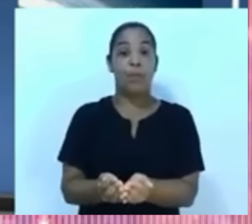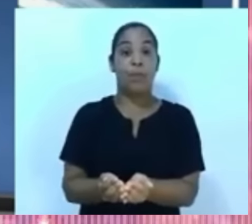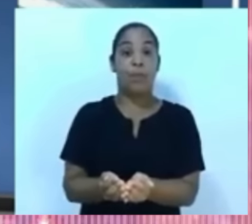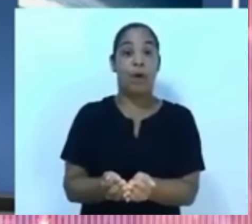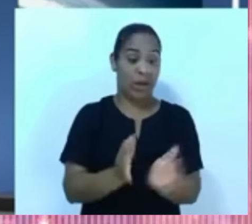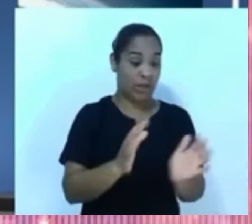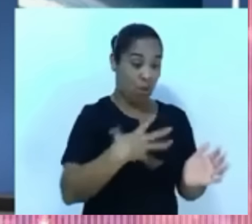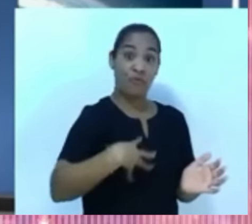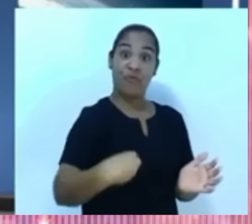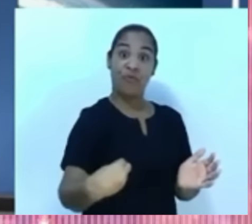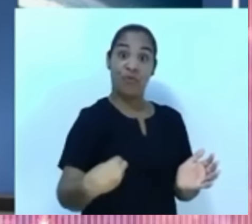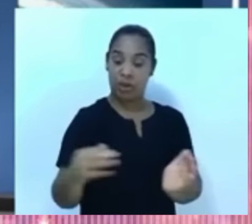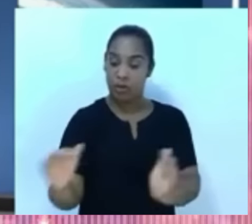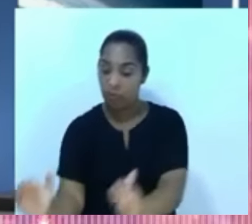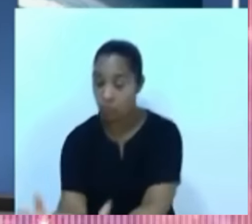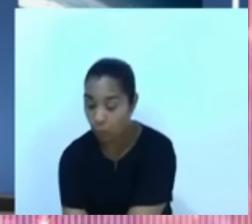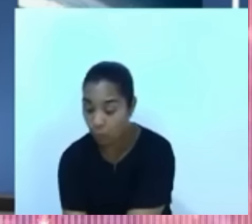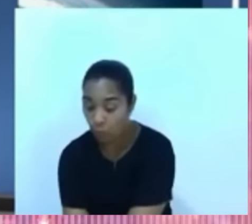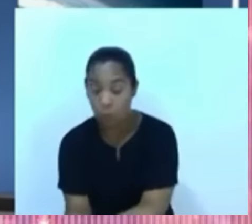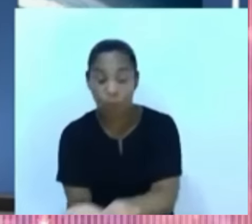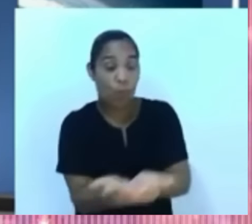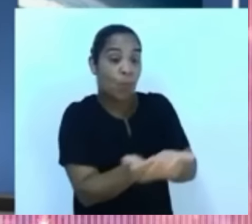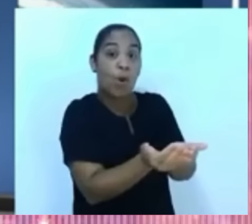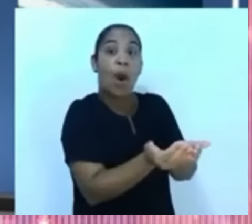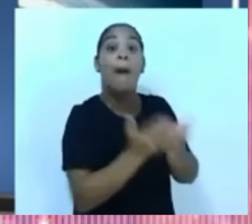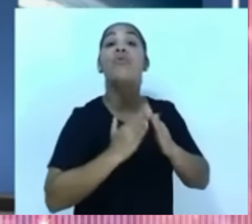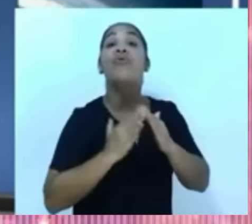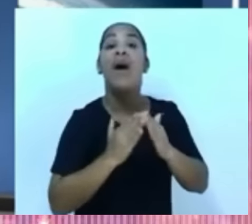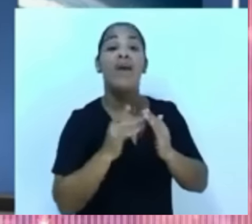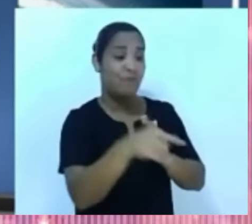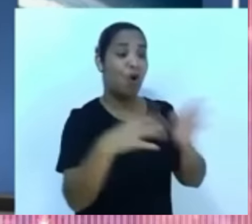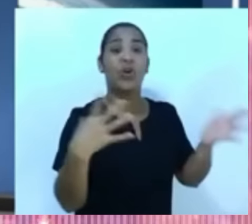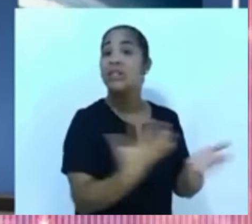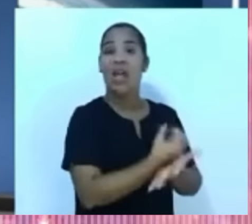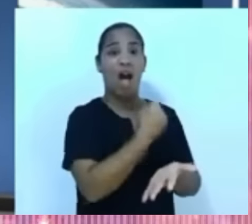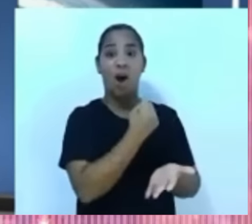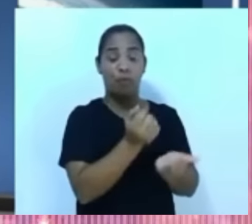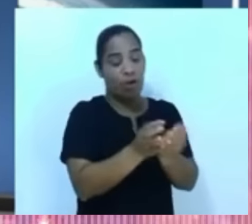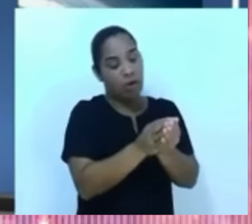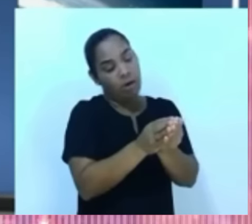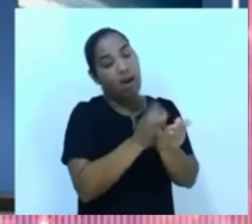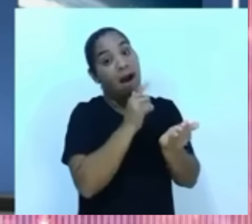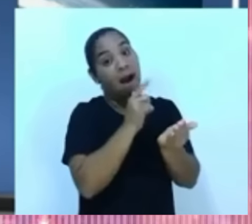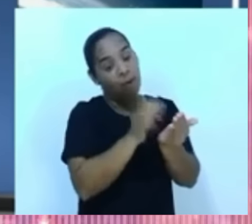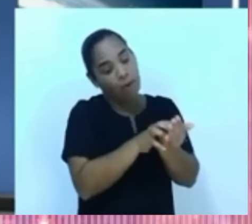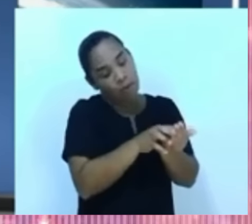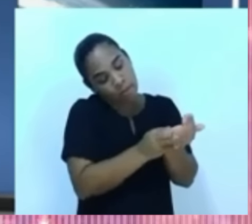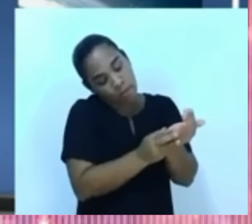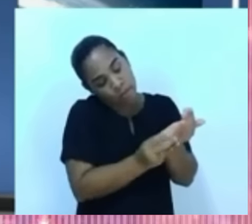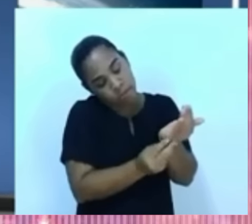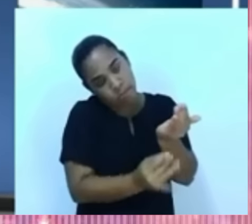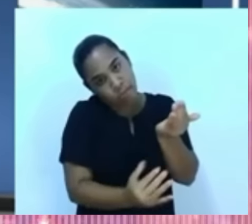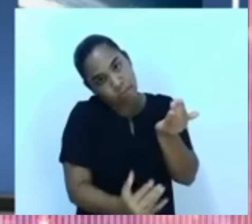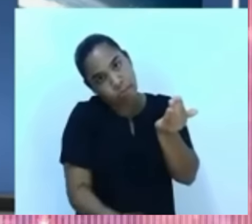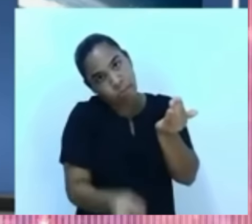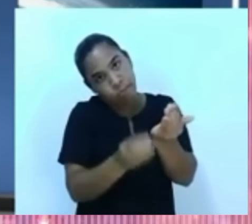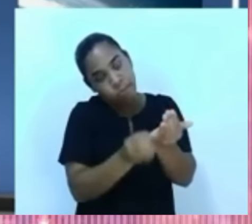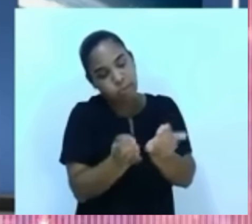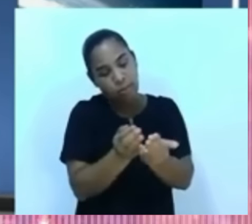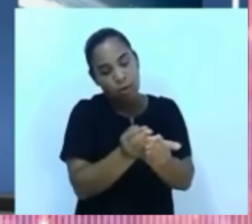água e disse Salvei a papai deixou a água escorrendo entre os dedos a mosca